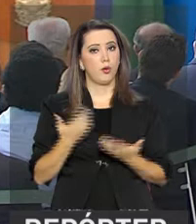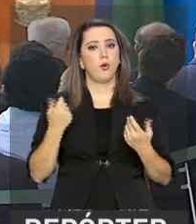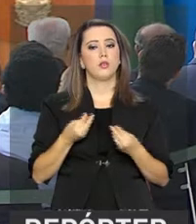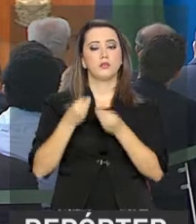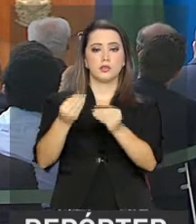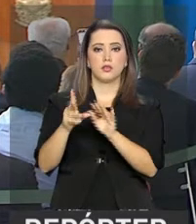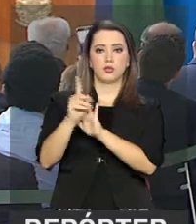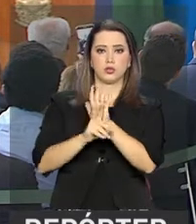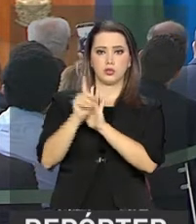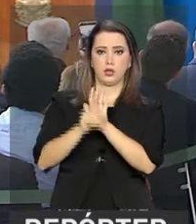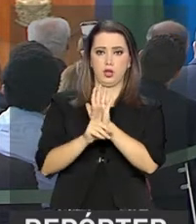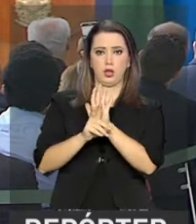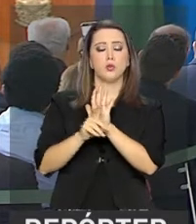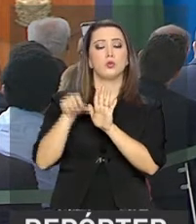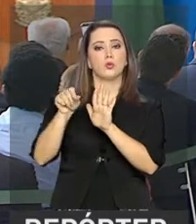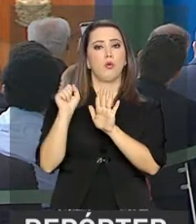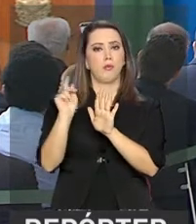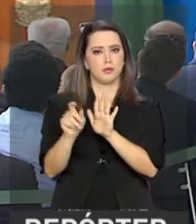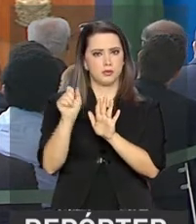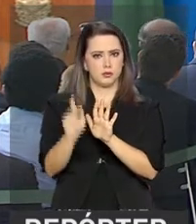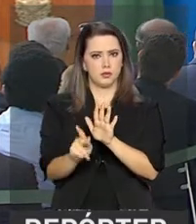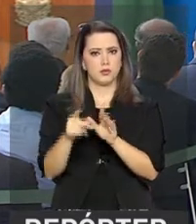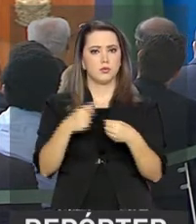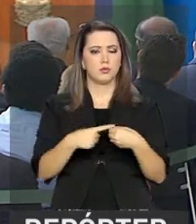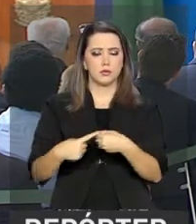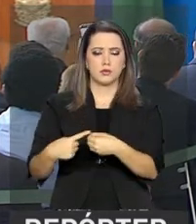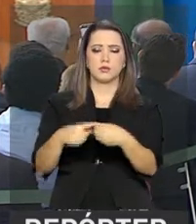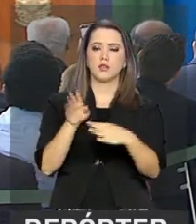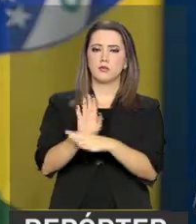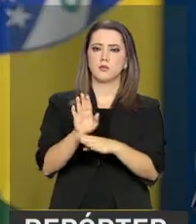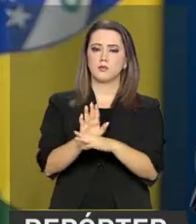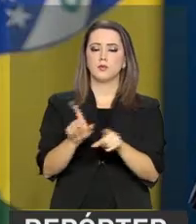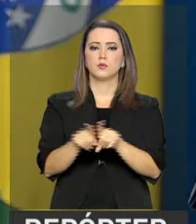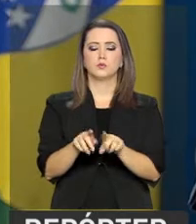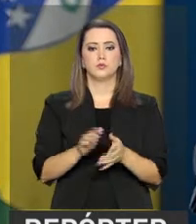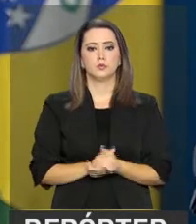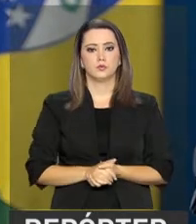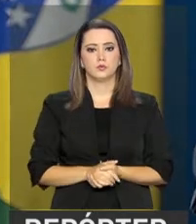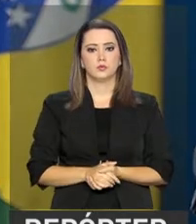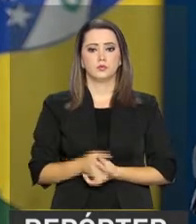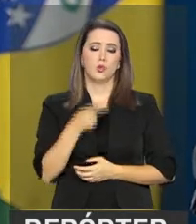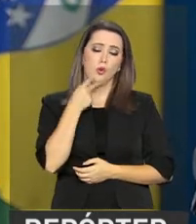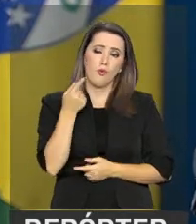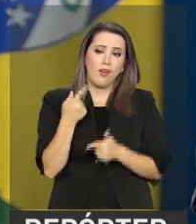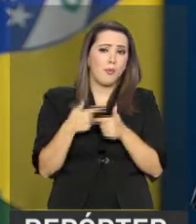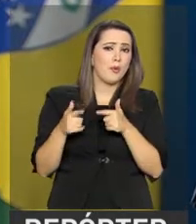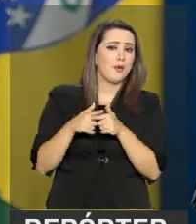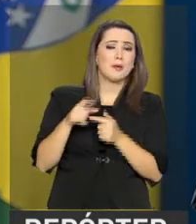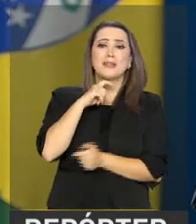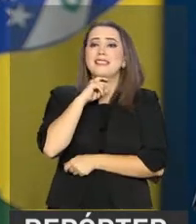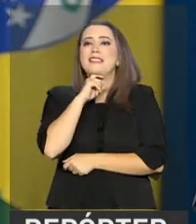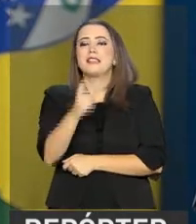direitos adquiridos e beneficiar estados e municípios em dificuldade quando eu digo não prejudica ninguém não